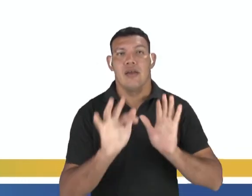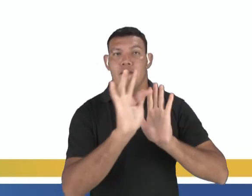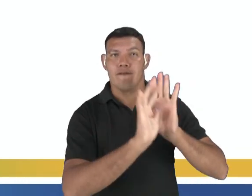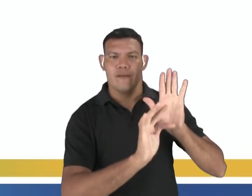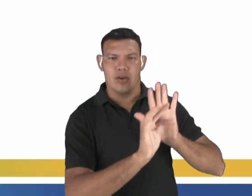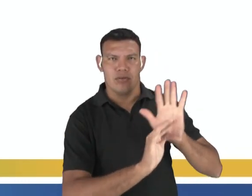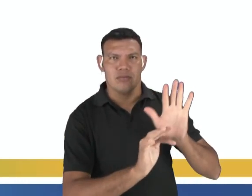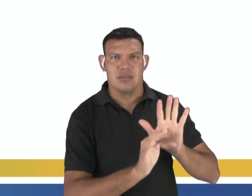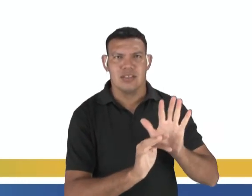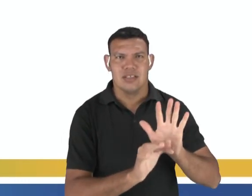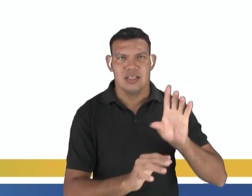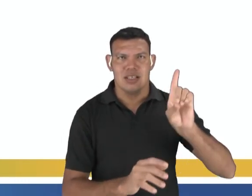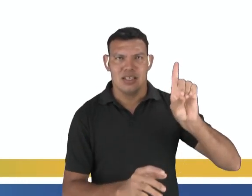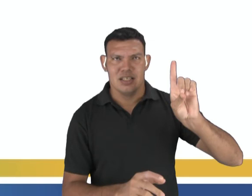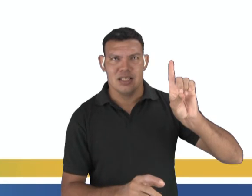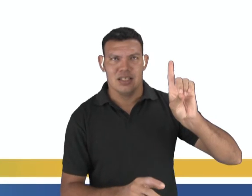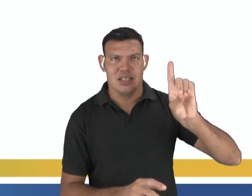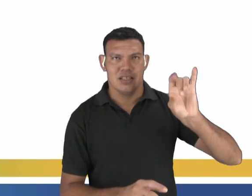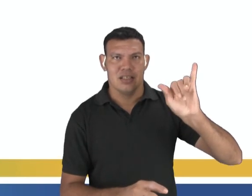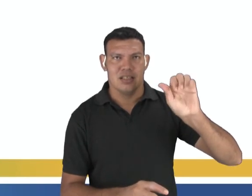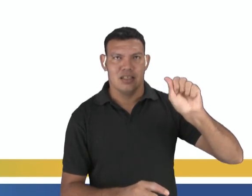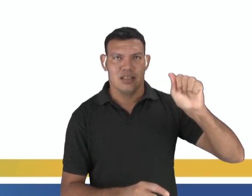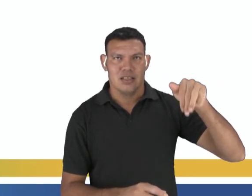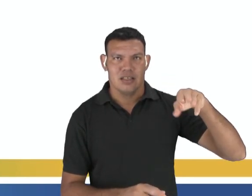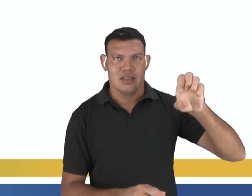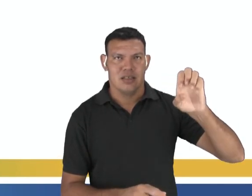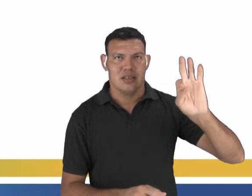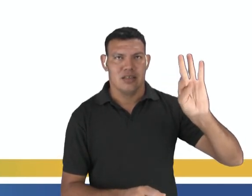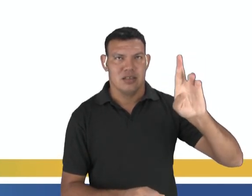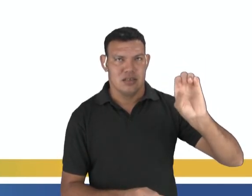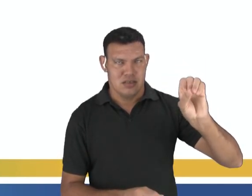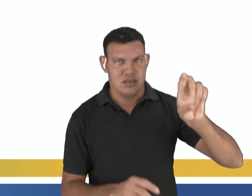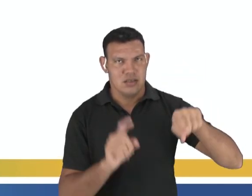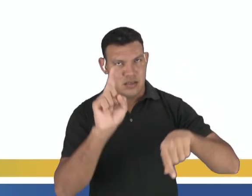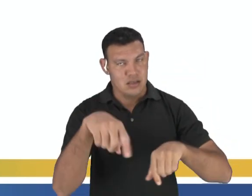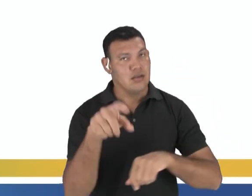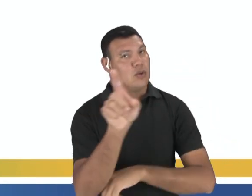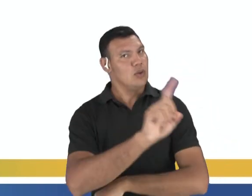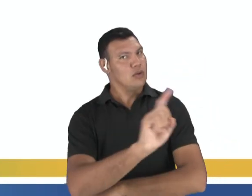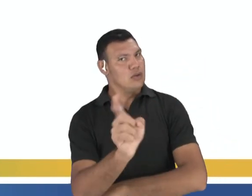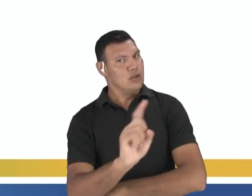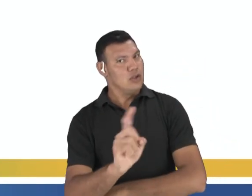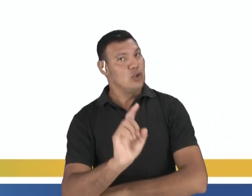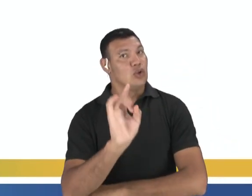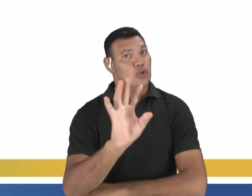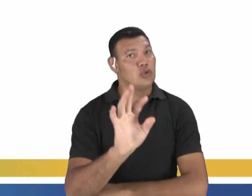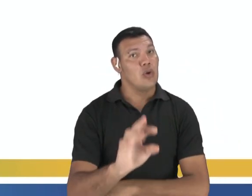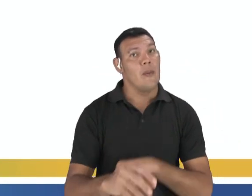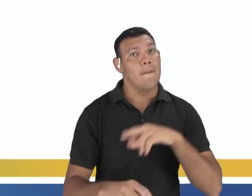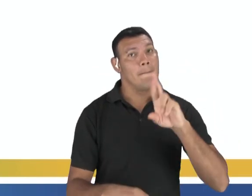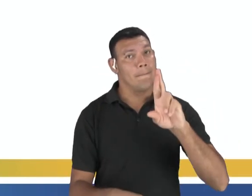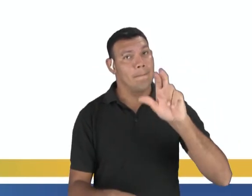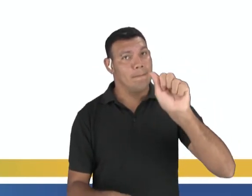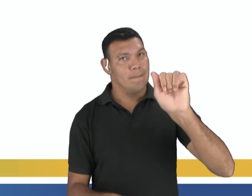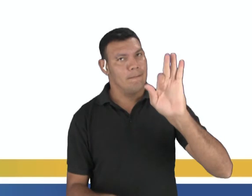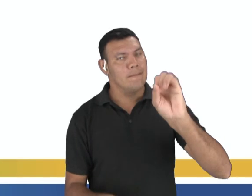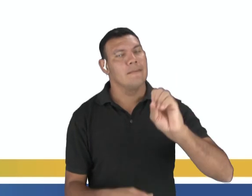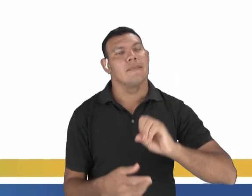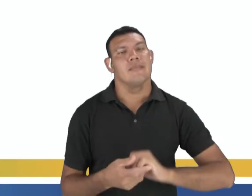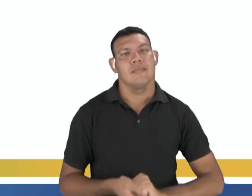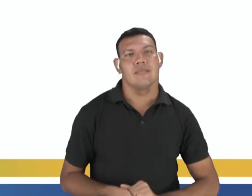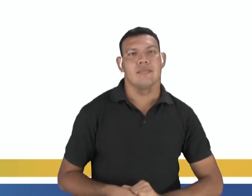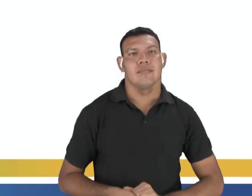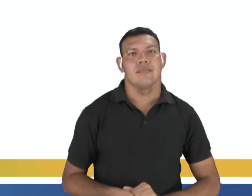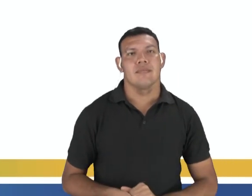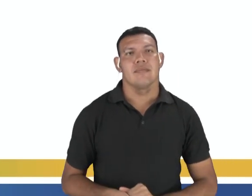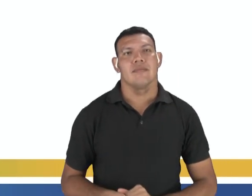do diâmetro, desculpa. Então, metade de 10, 5. Por isso que ali no lugar do R tem um